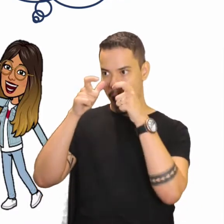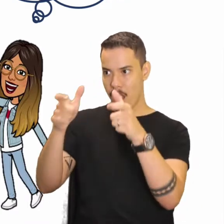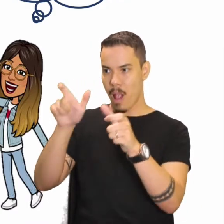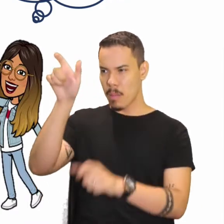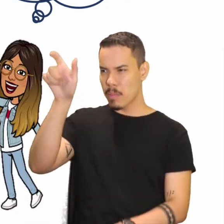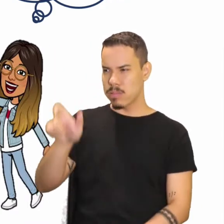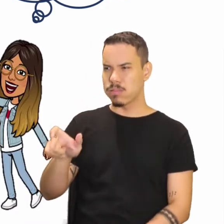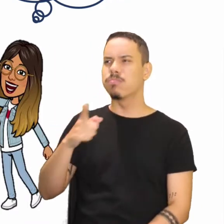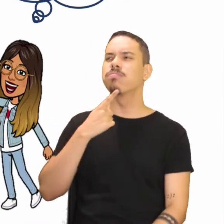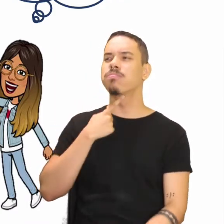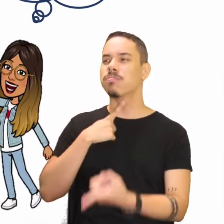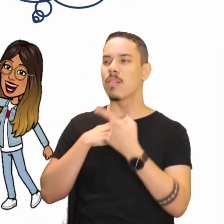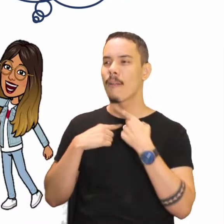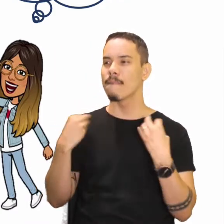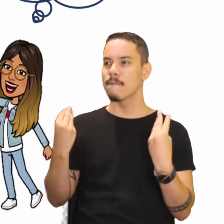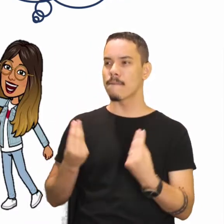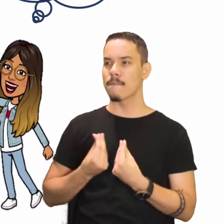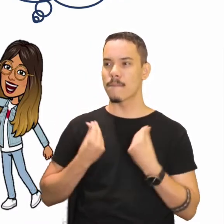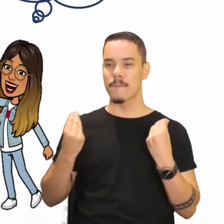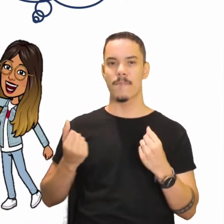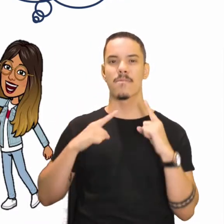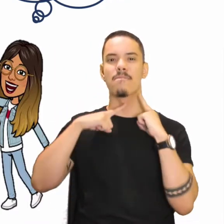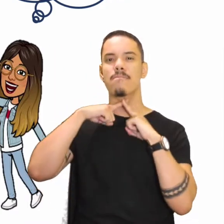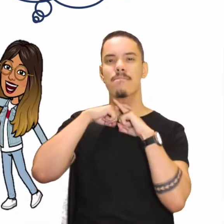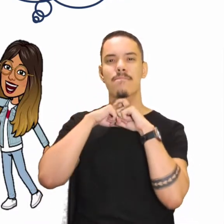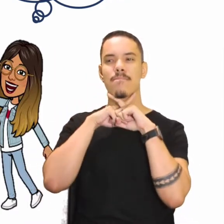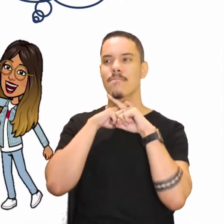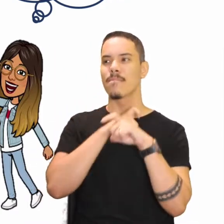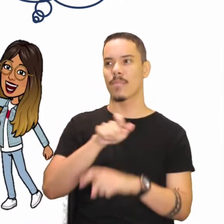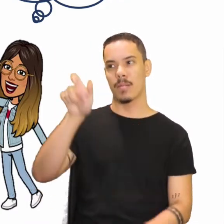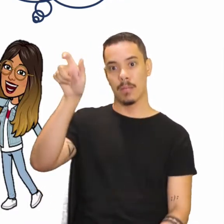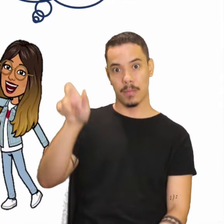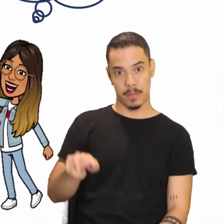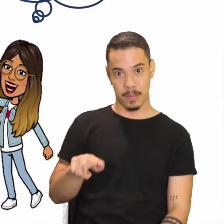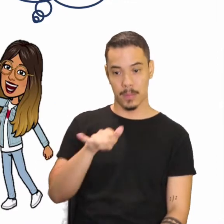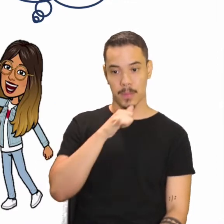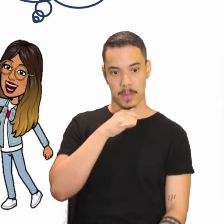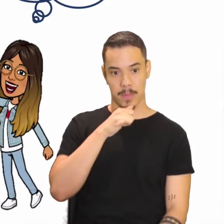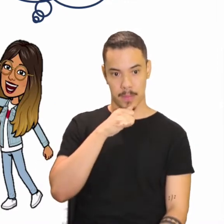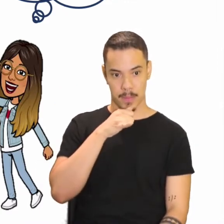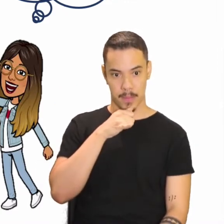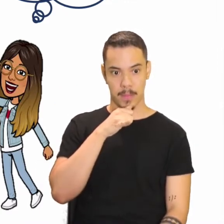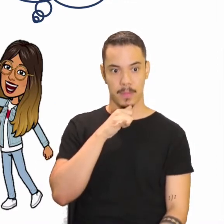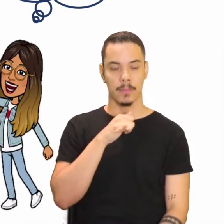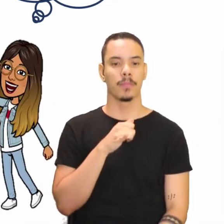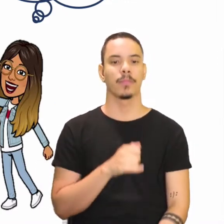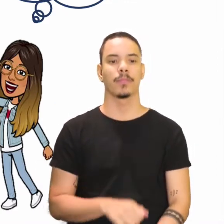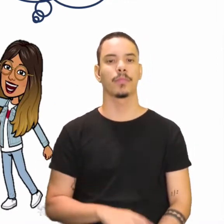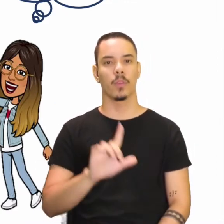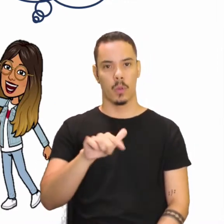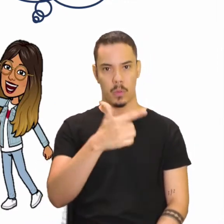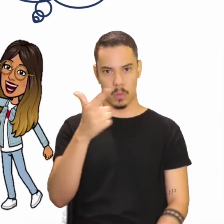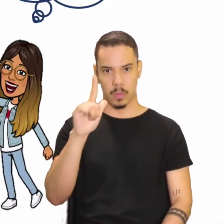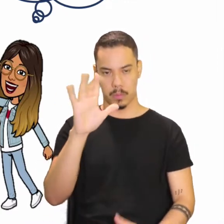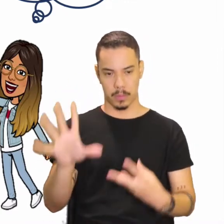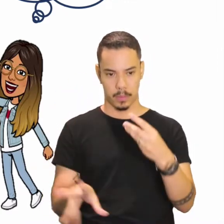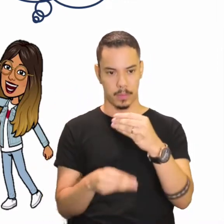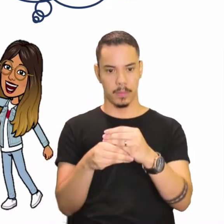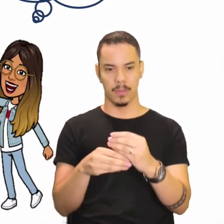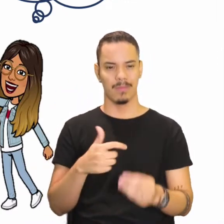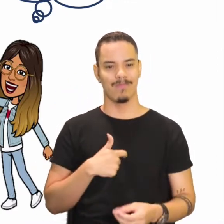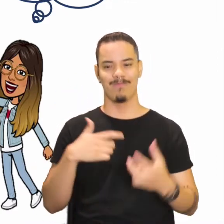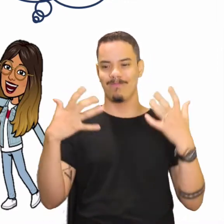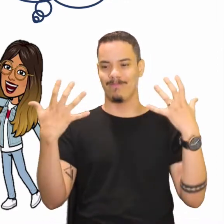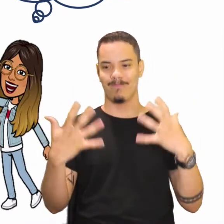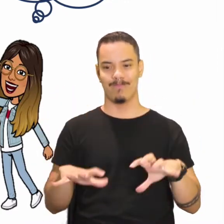de desejar alguém, né? Olha só, mais uma aqui para vocês. Não queria